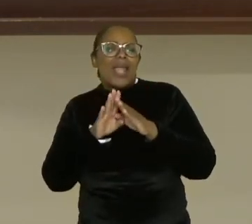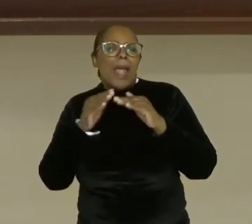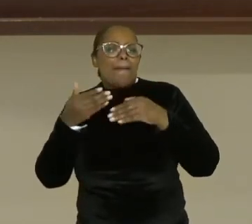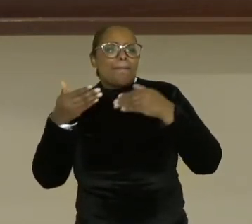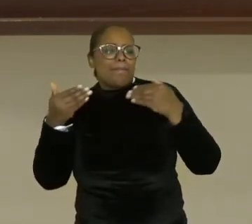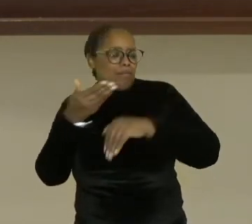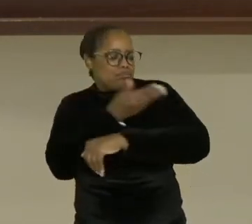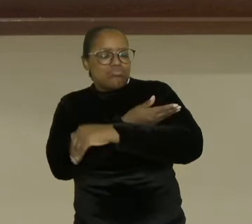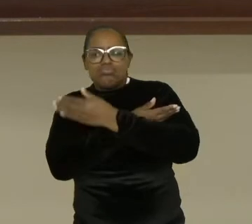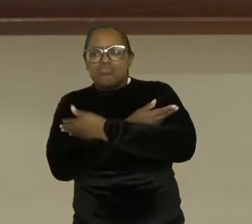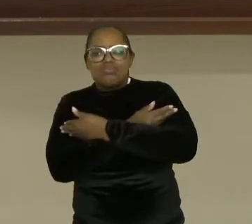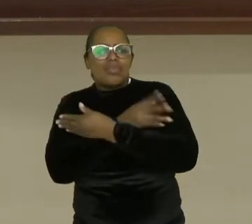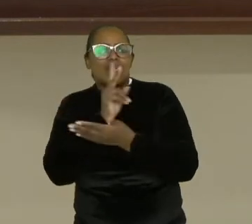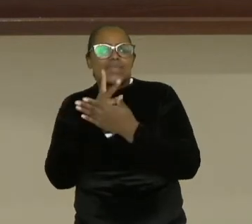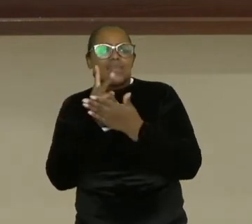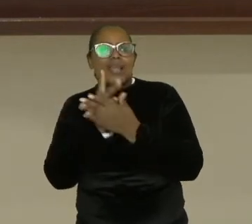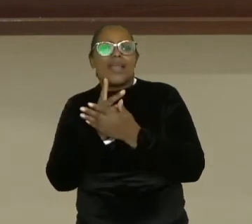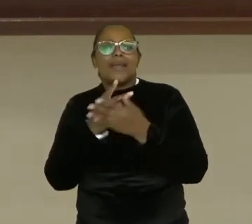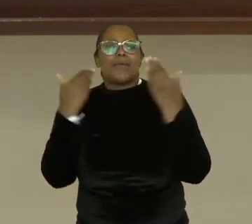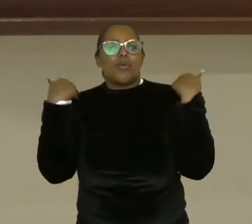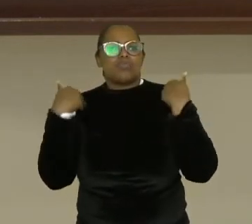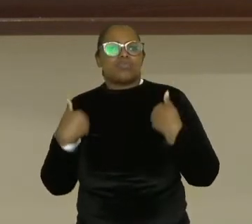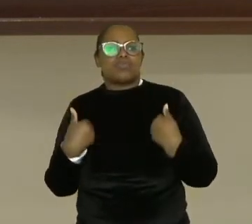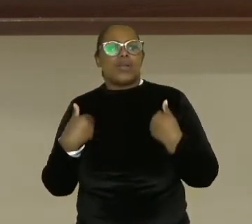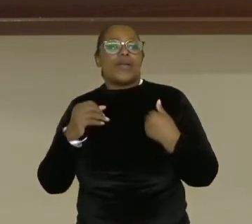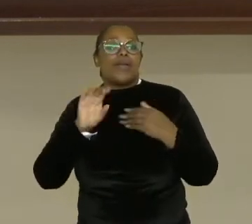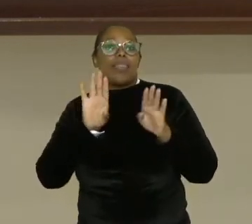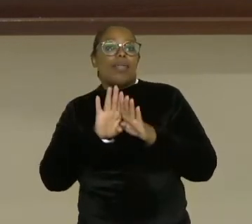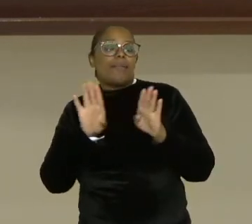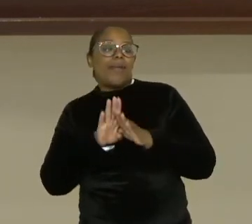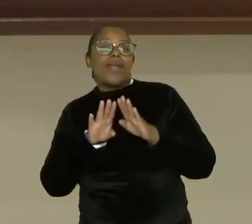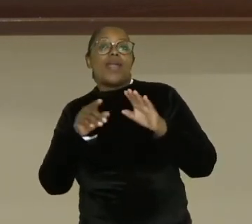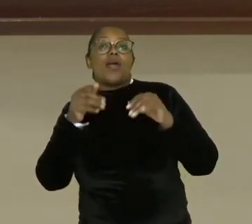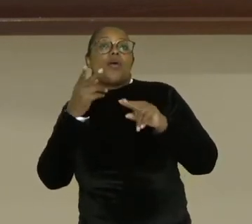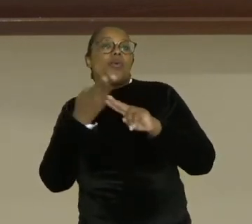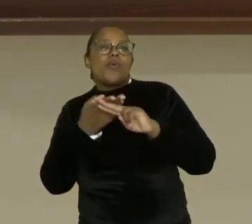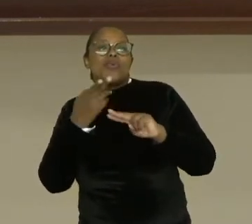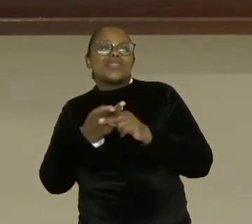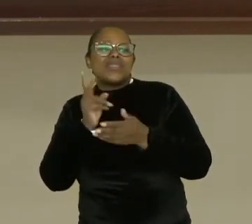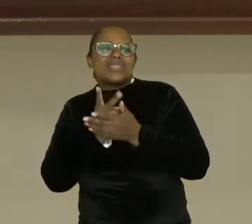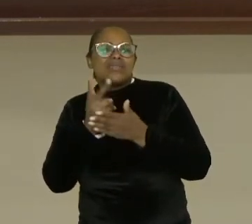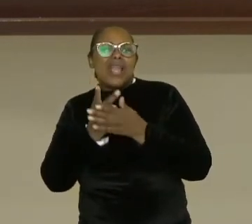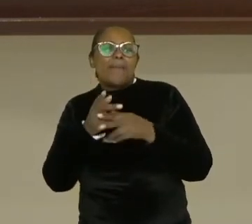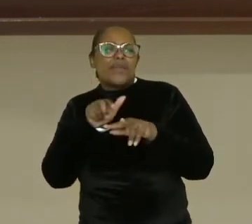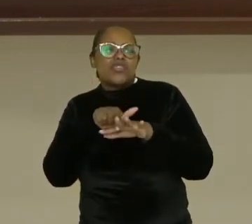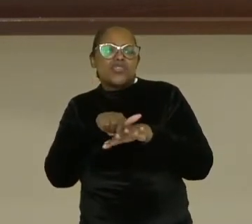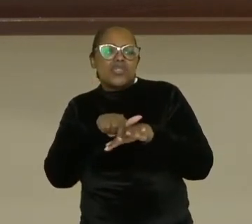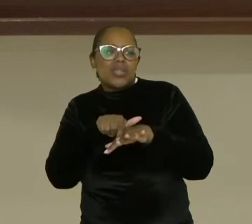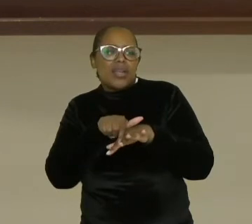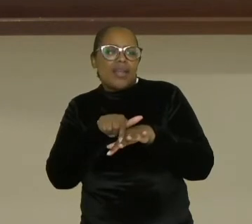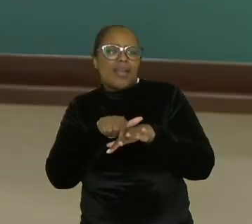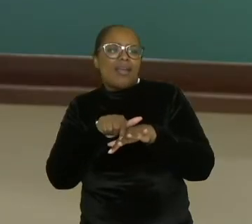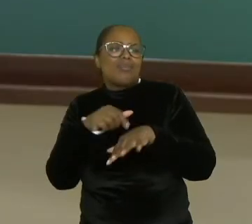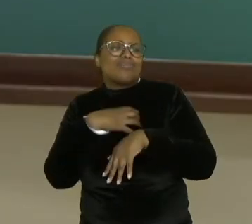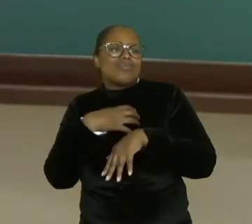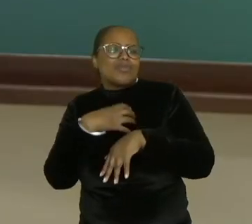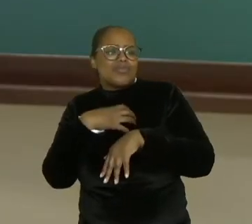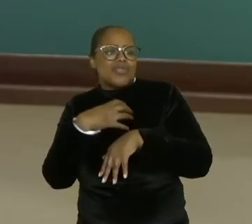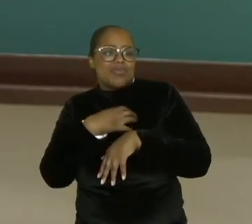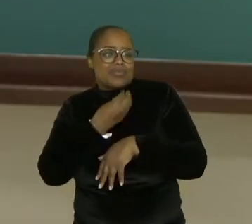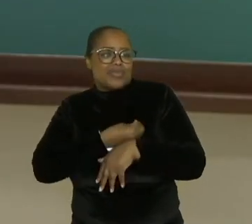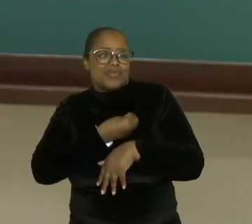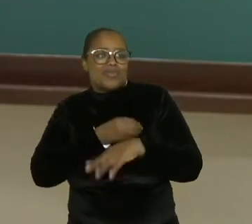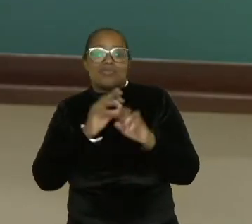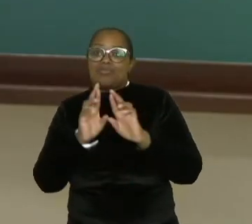Porque o mar sempre fica um lugar próximo de mais quente aqui no Brasil, principalmente, né? Então, ele tem um estilo de vida também, né?